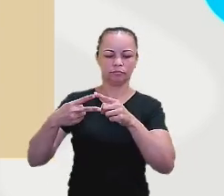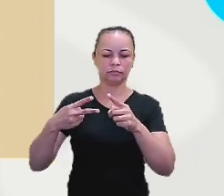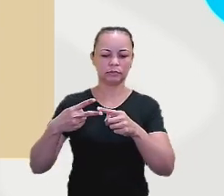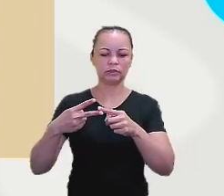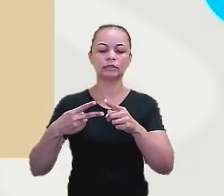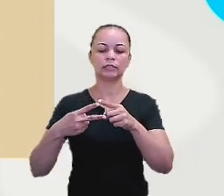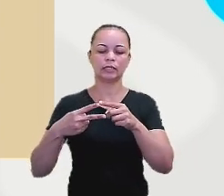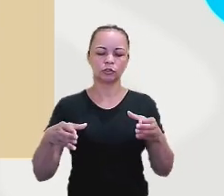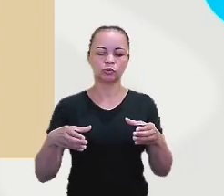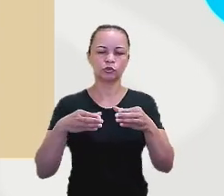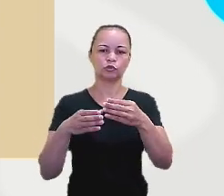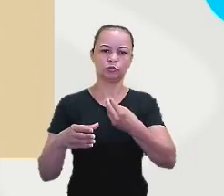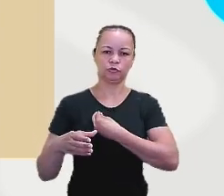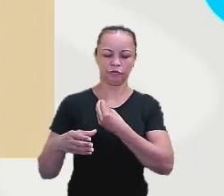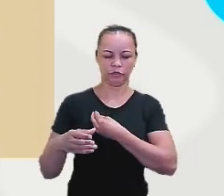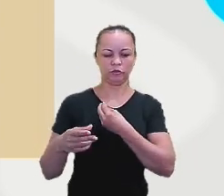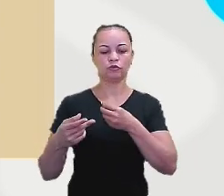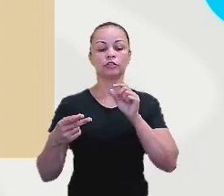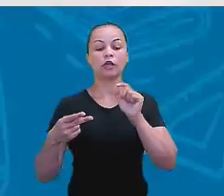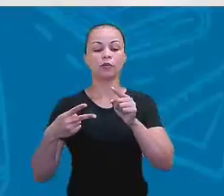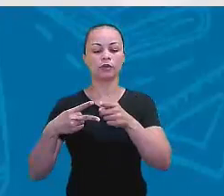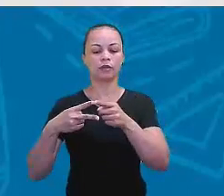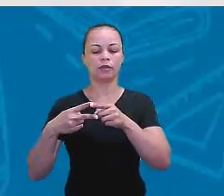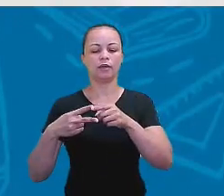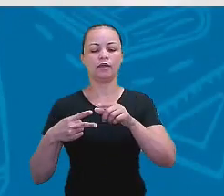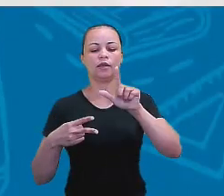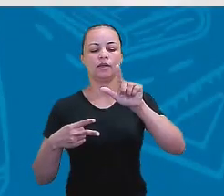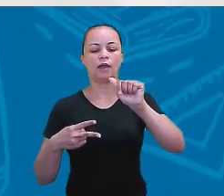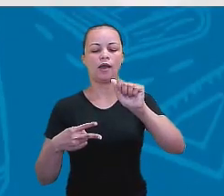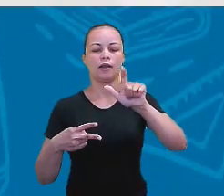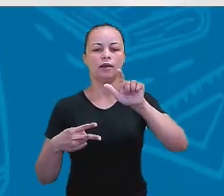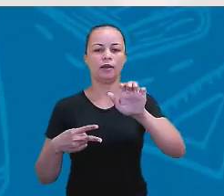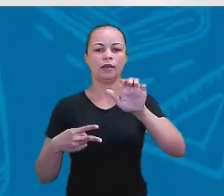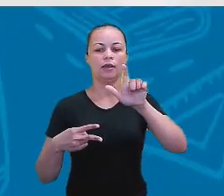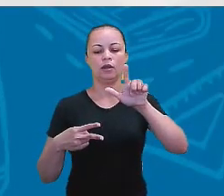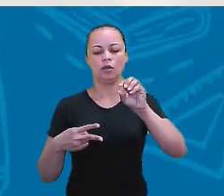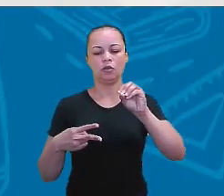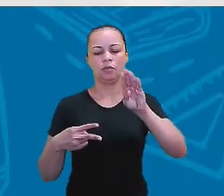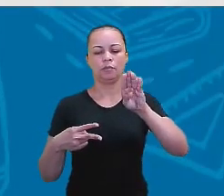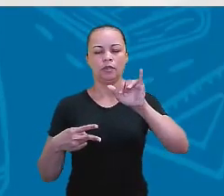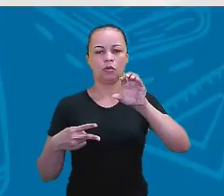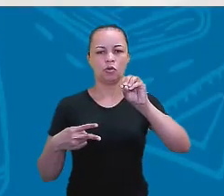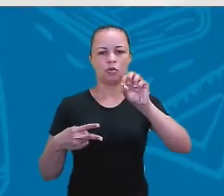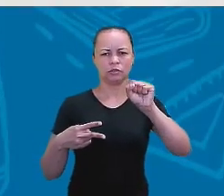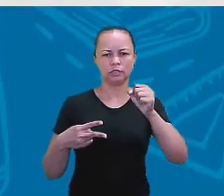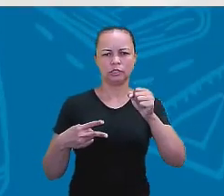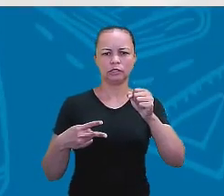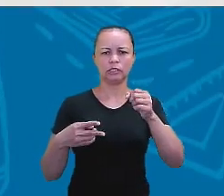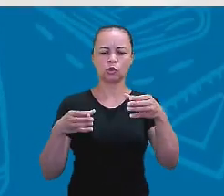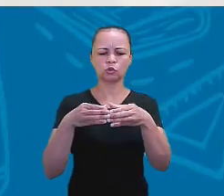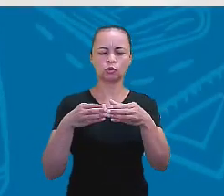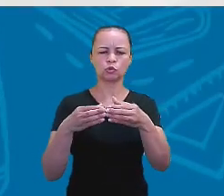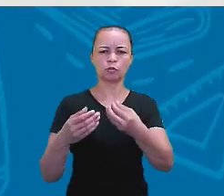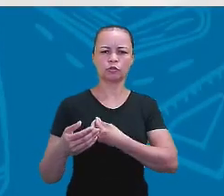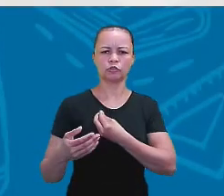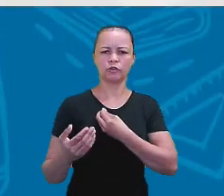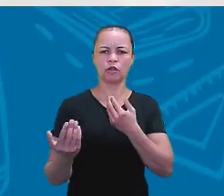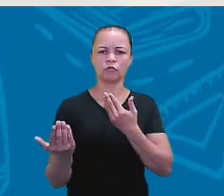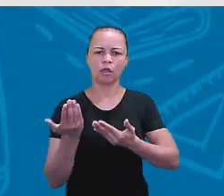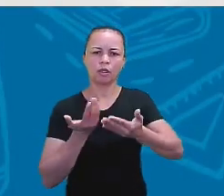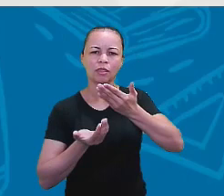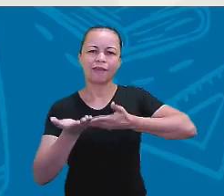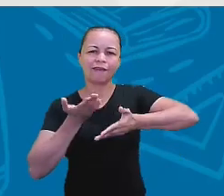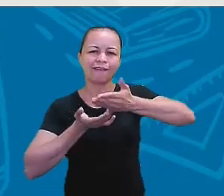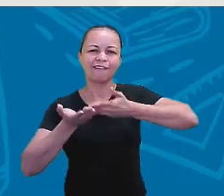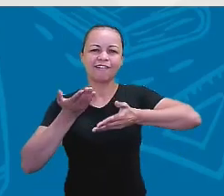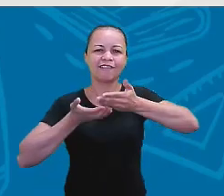de alelobiose. Então, está ocorrendo, volta aqui comigo, por favor, produtor. Tem dois seres vivos se interagindo. Eu posso chamar isso de forma